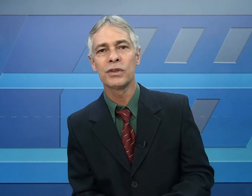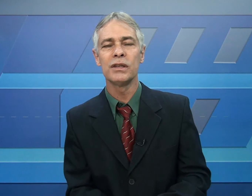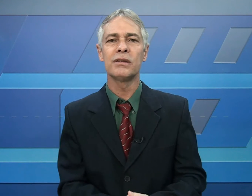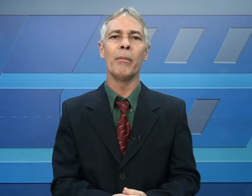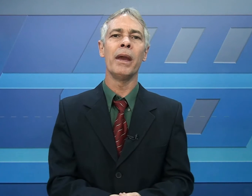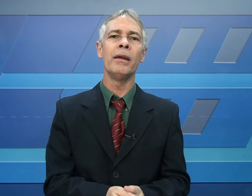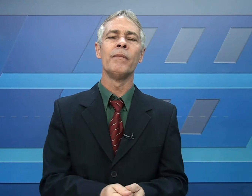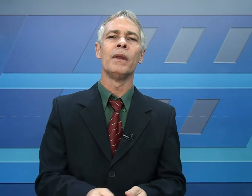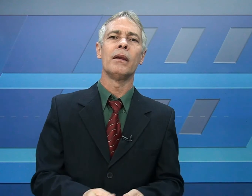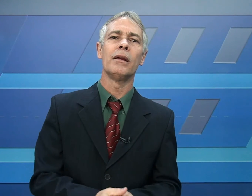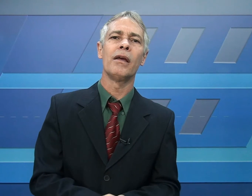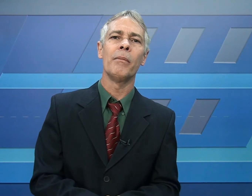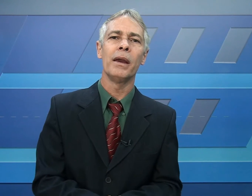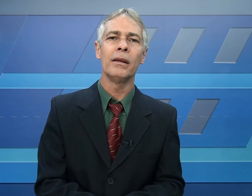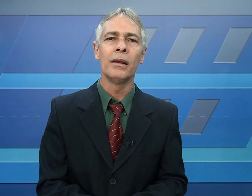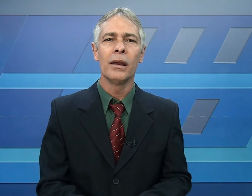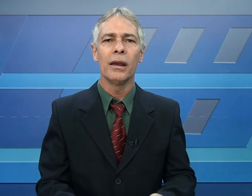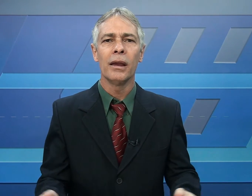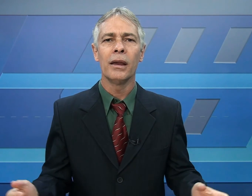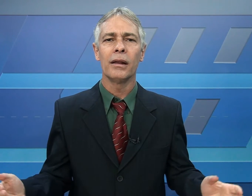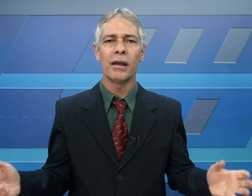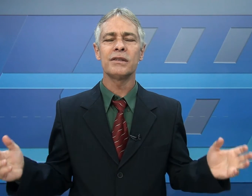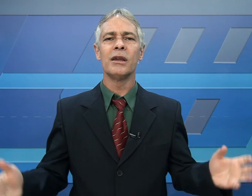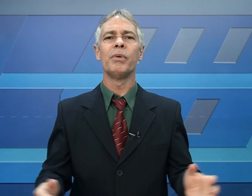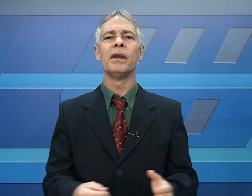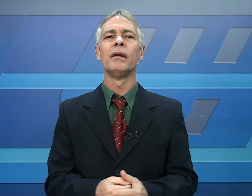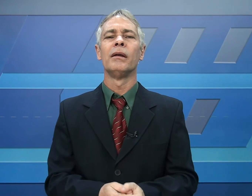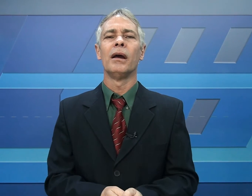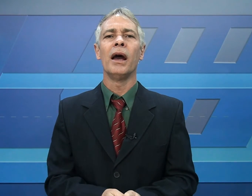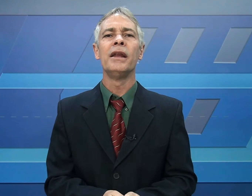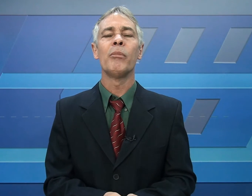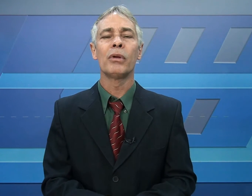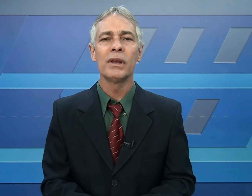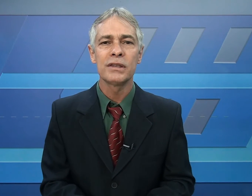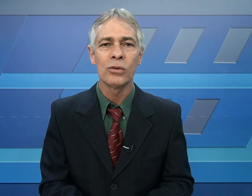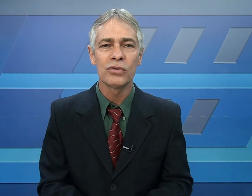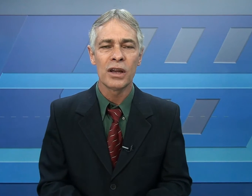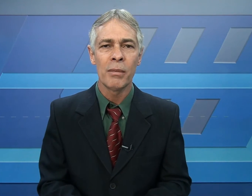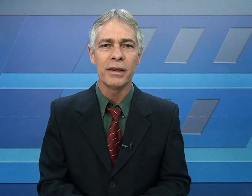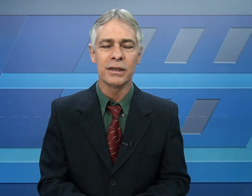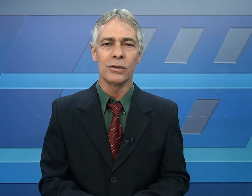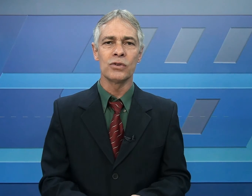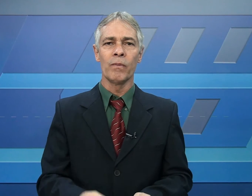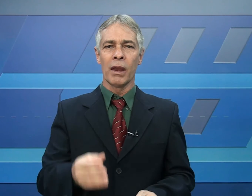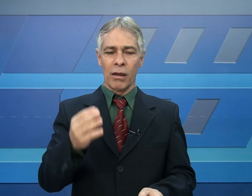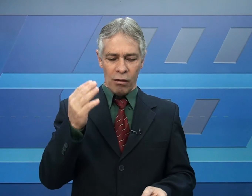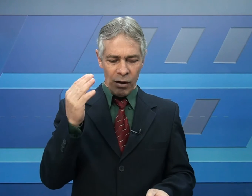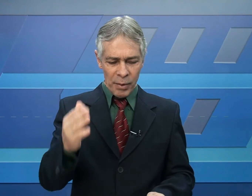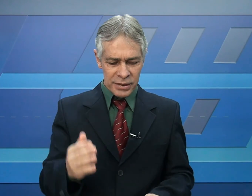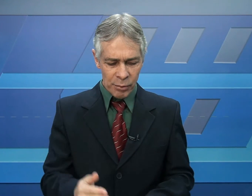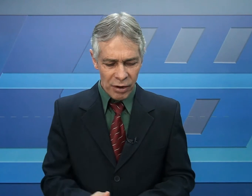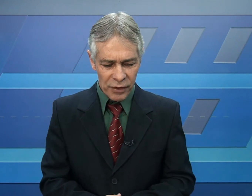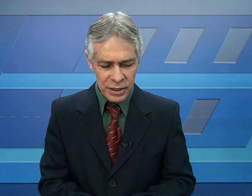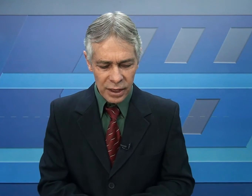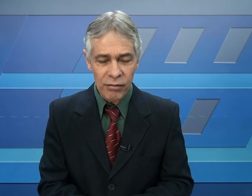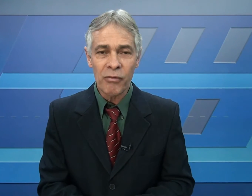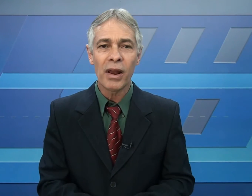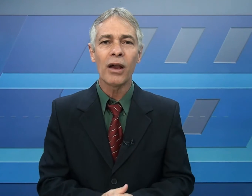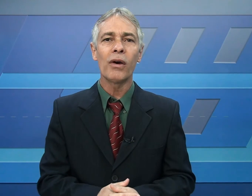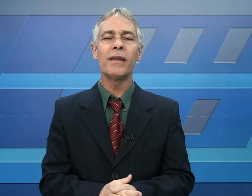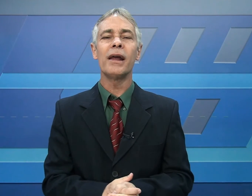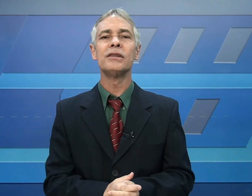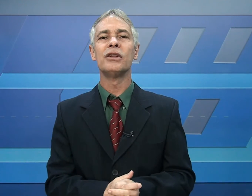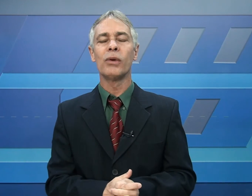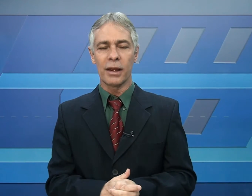pastor Alcides também, que também está sempre aí na proteção dos animaizinhos. Vamos passando para frente aqui, vamos